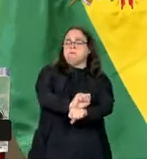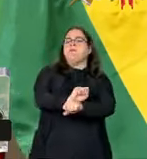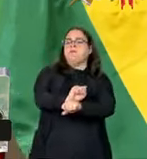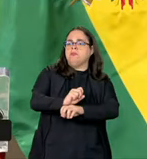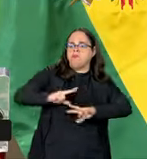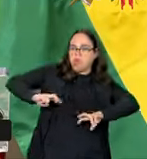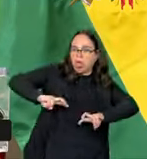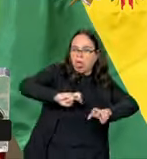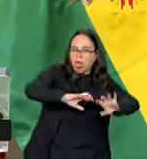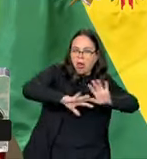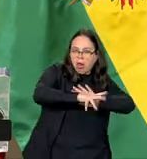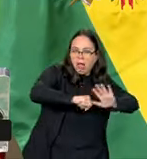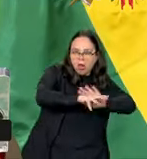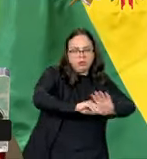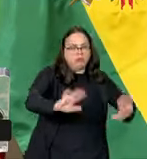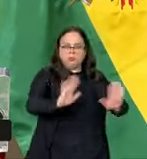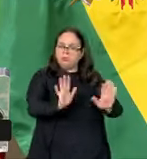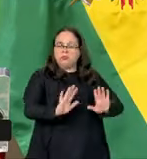relacionamento